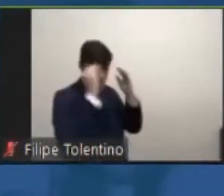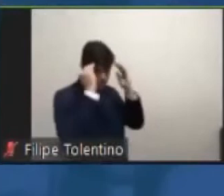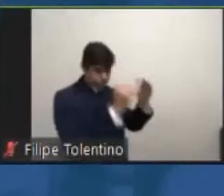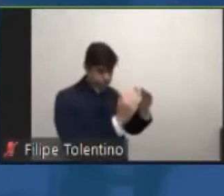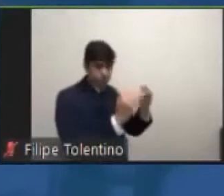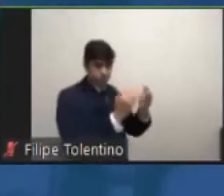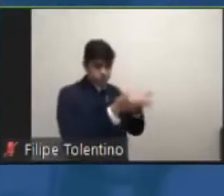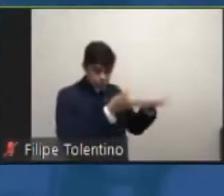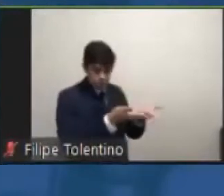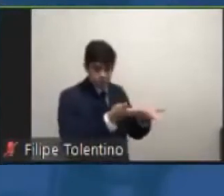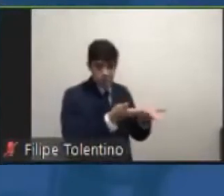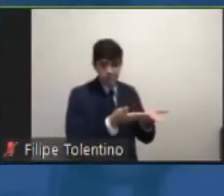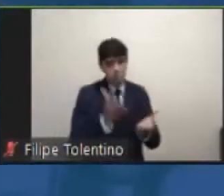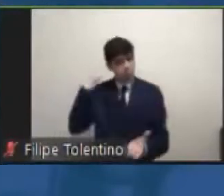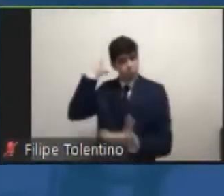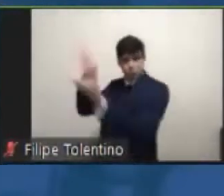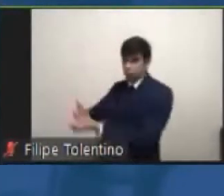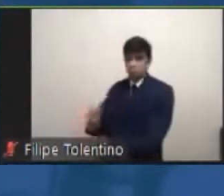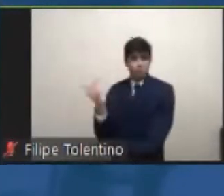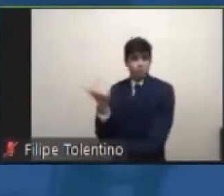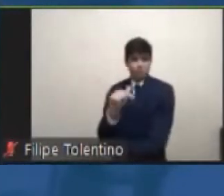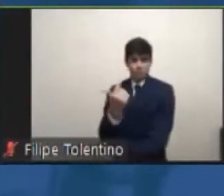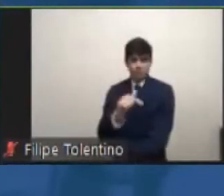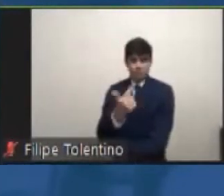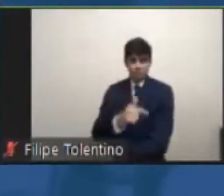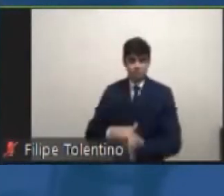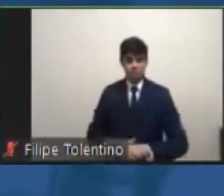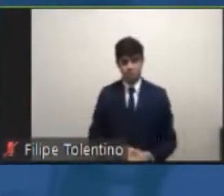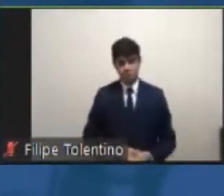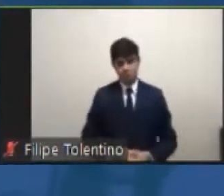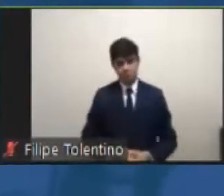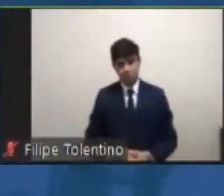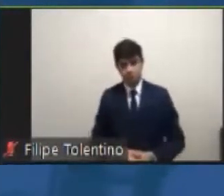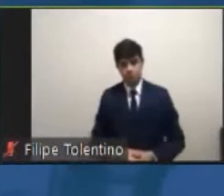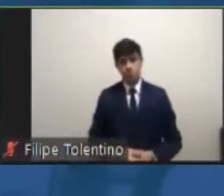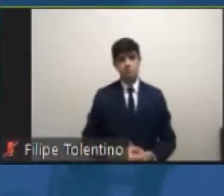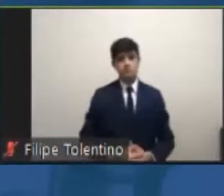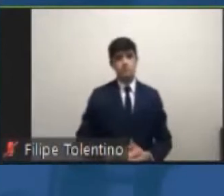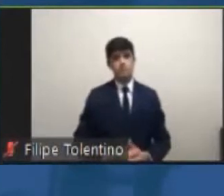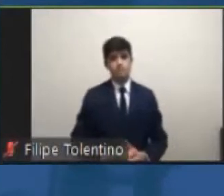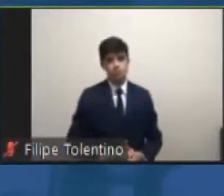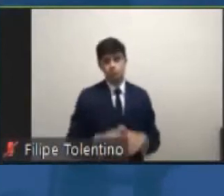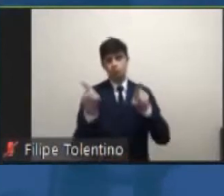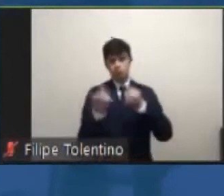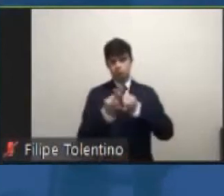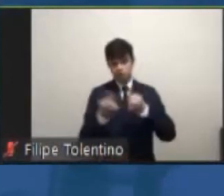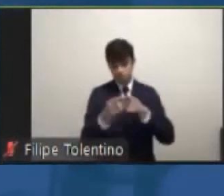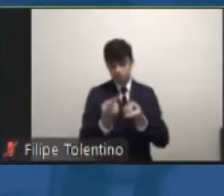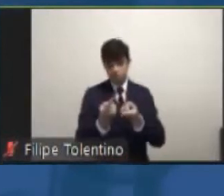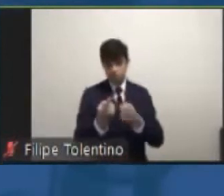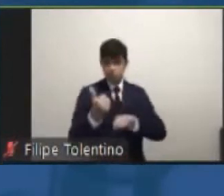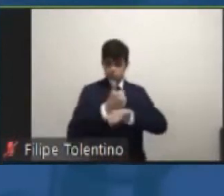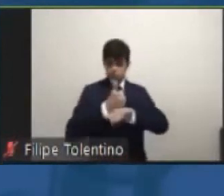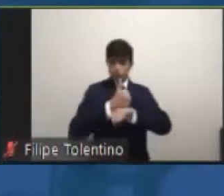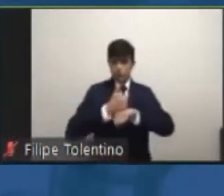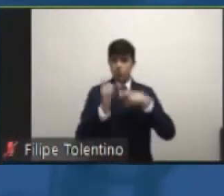que o médico, se ele acolher esse ponto, ele vai se sentir mais protegido, é que a atividade do médico é atividade não